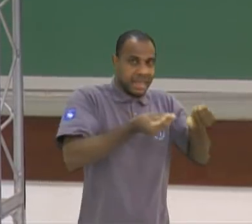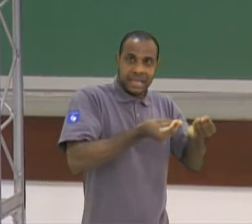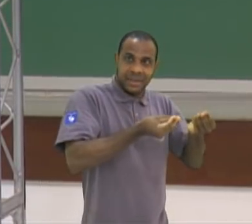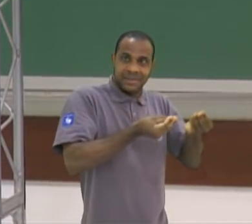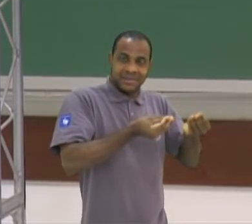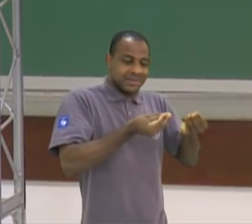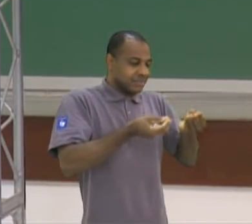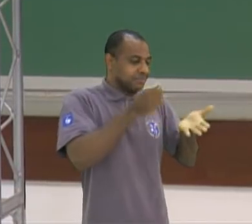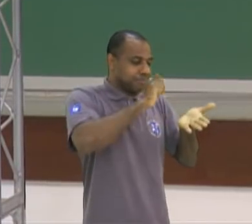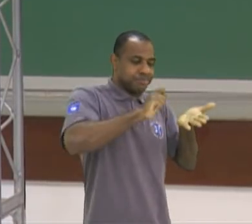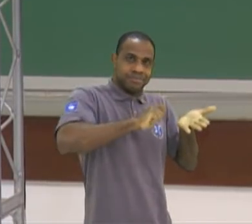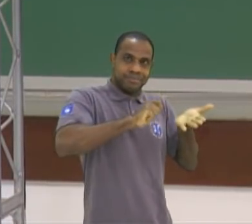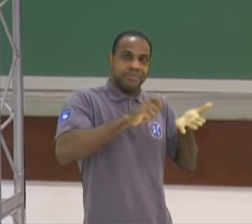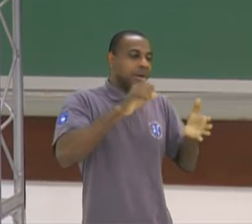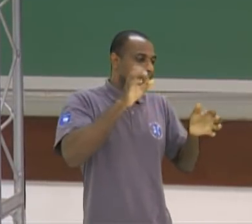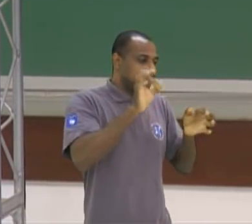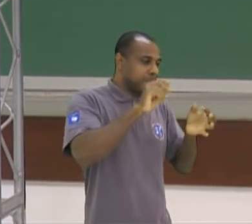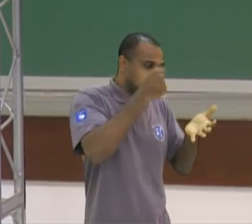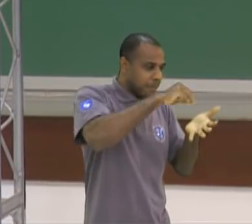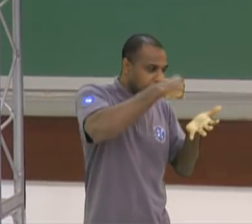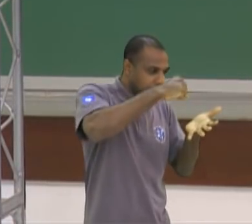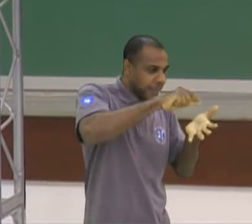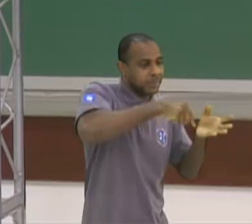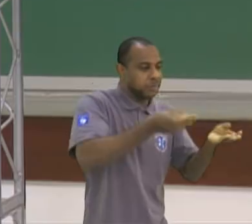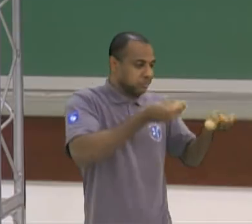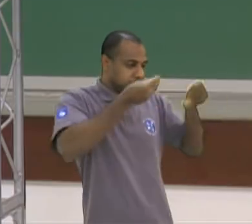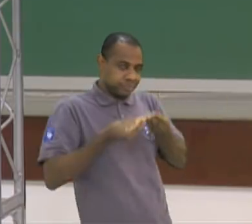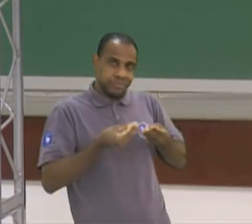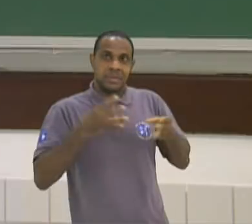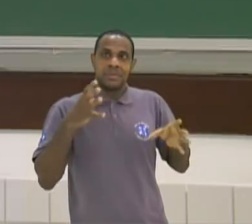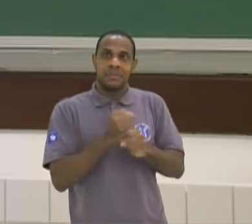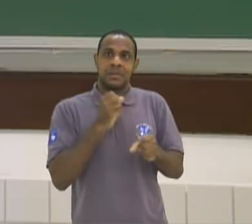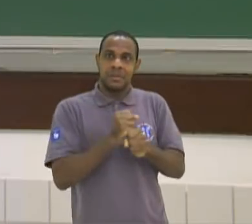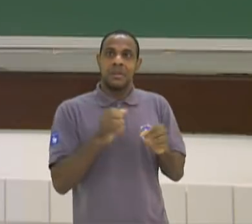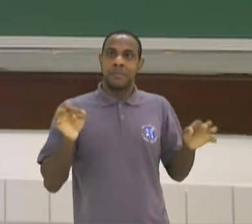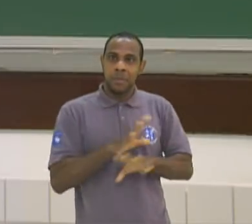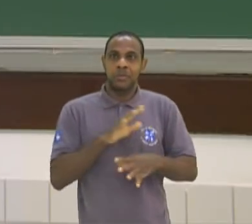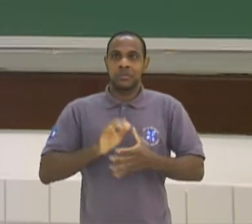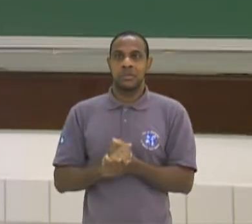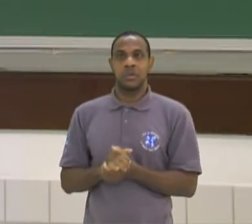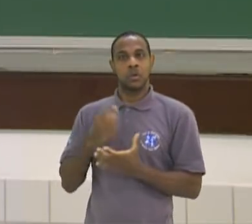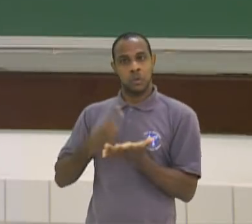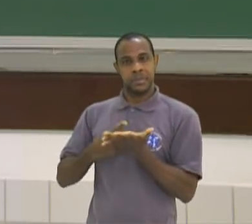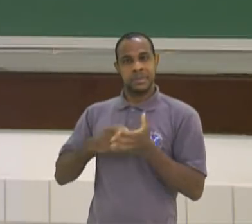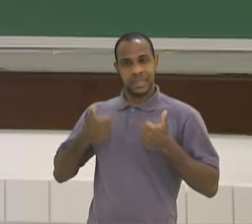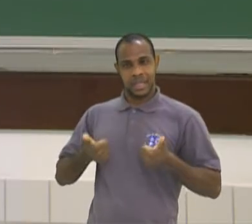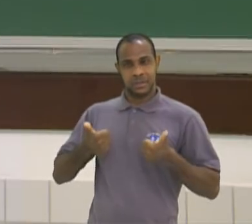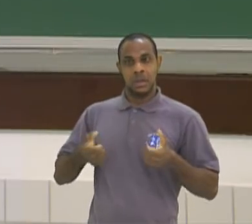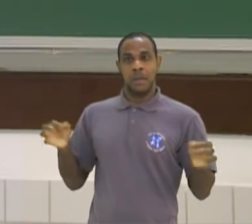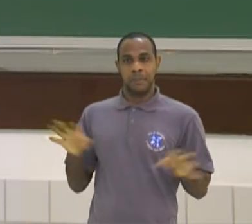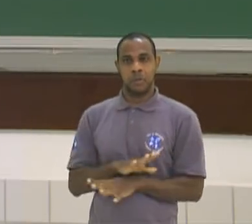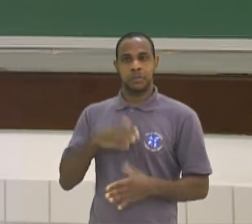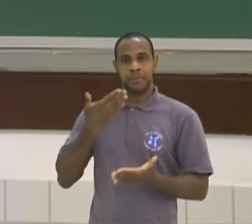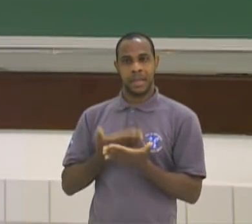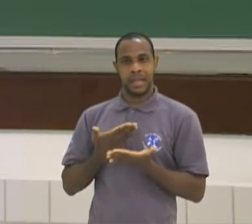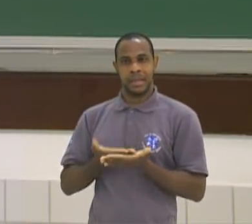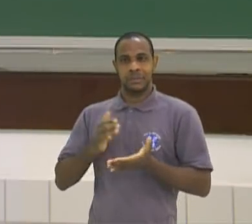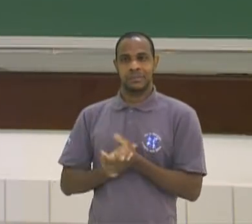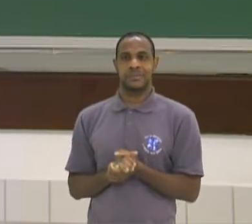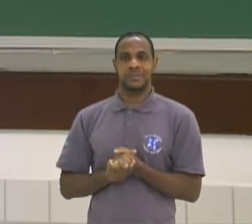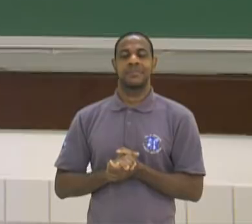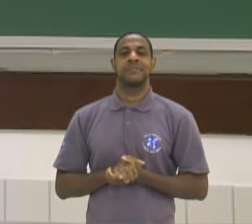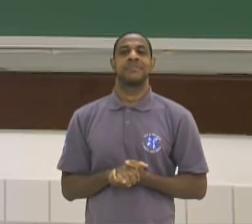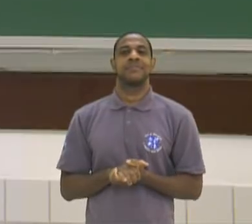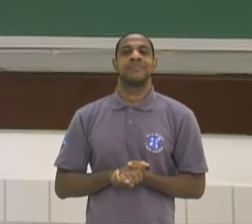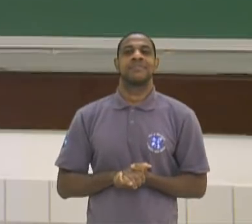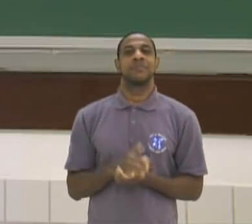a presença, garante sua avaliação e fica tudo certo, ok? Combinado? Prontos para a nossa aula? Motores